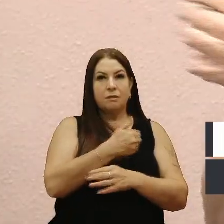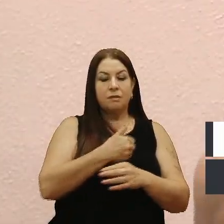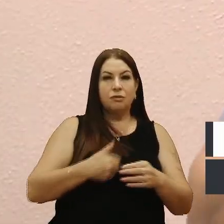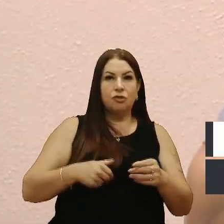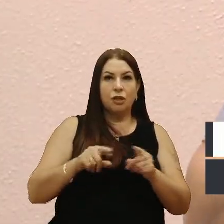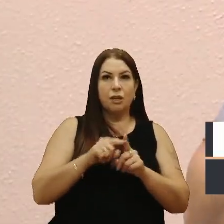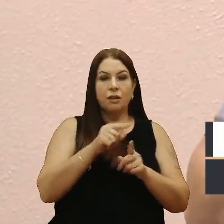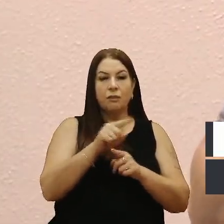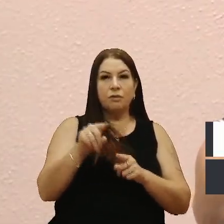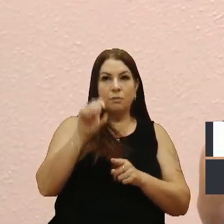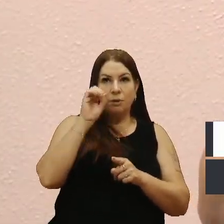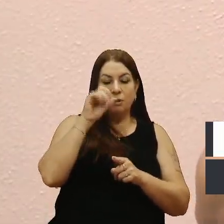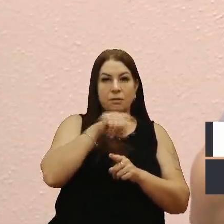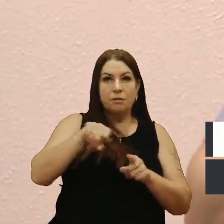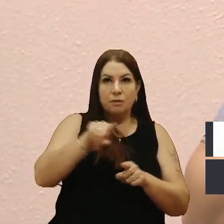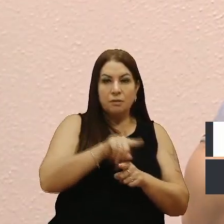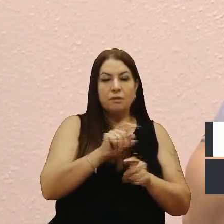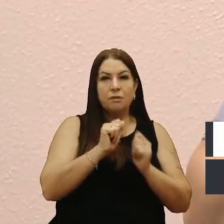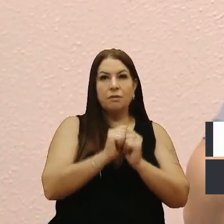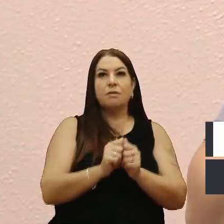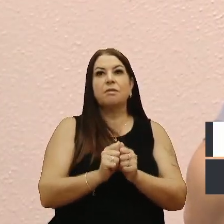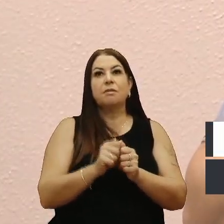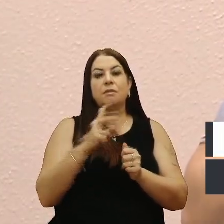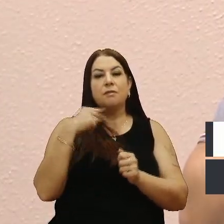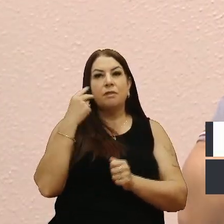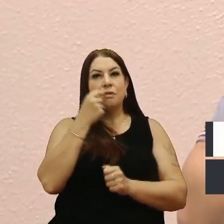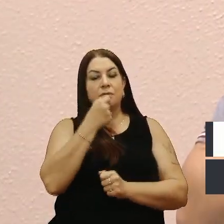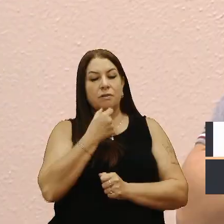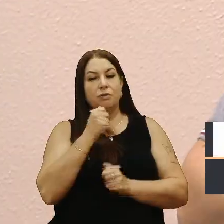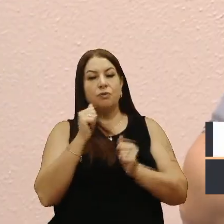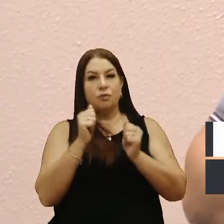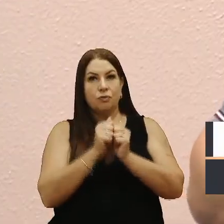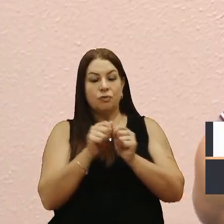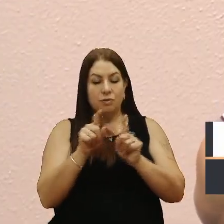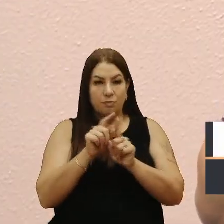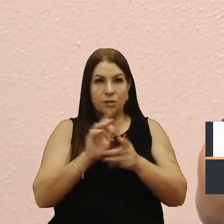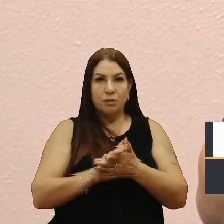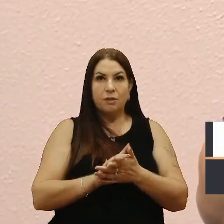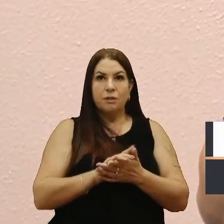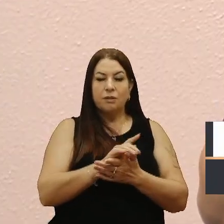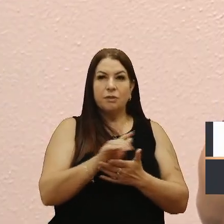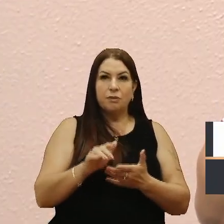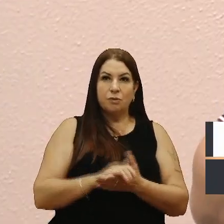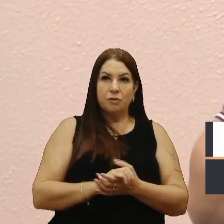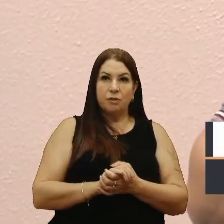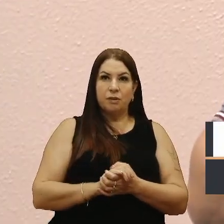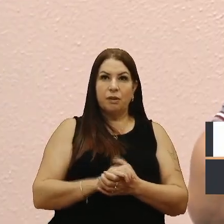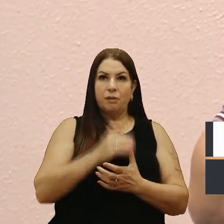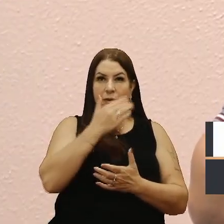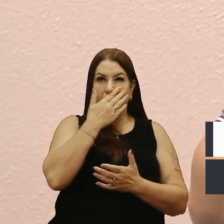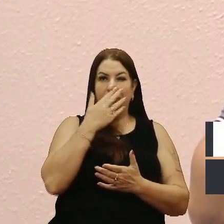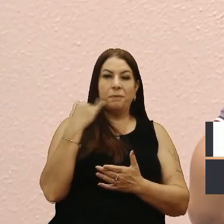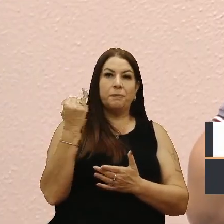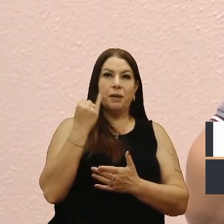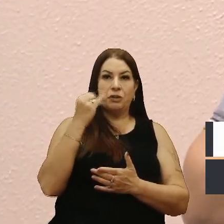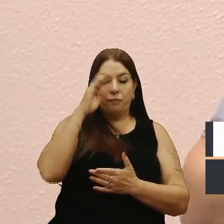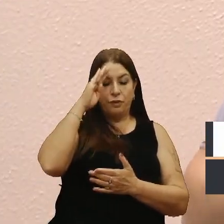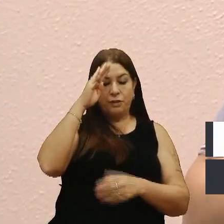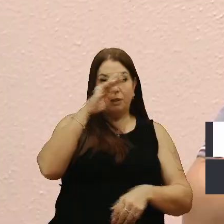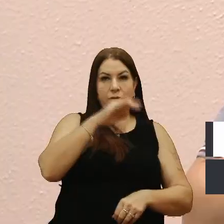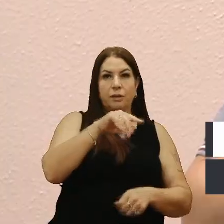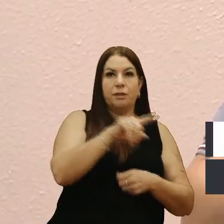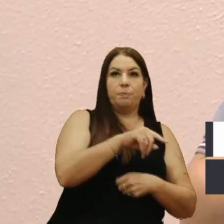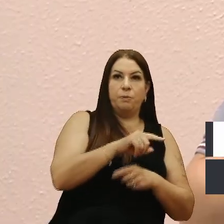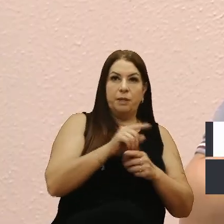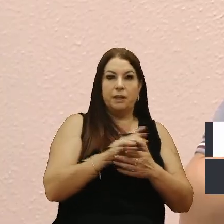vereador Fiuza no trânsito, vereador Cristiano, que já esteve conosco também no Executivo, sabe a importância do Guarda Municipal. O